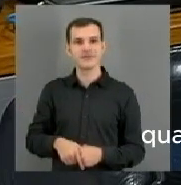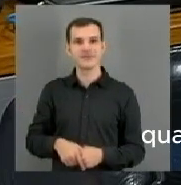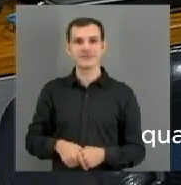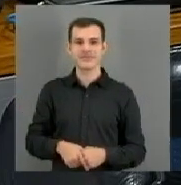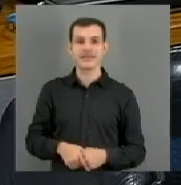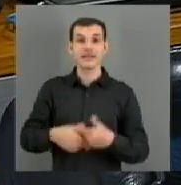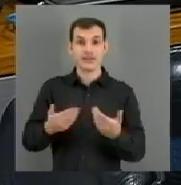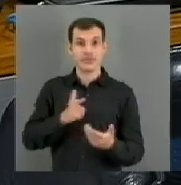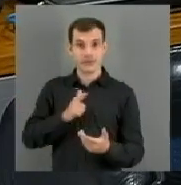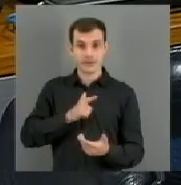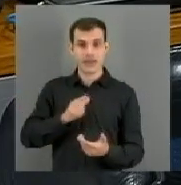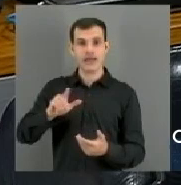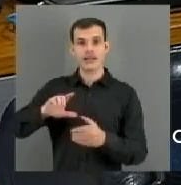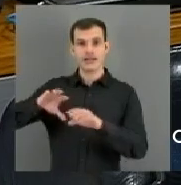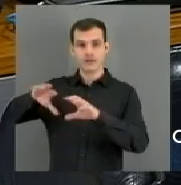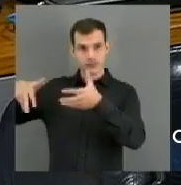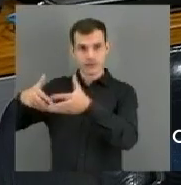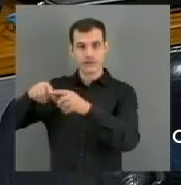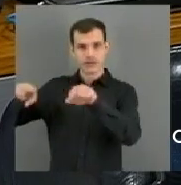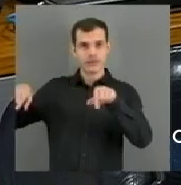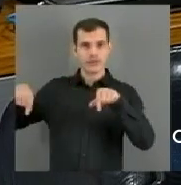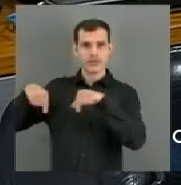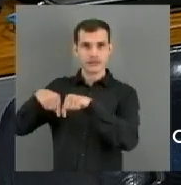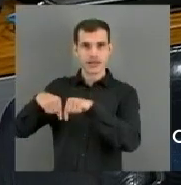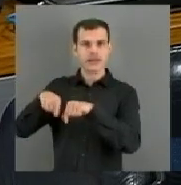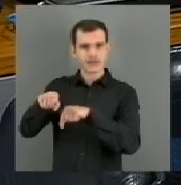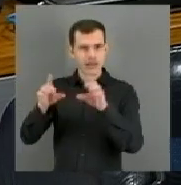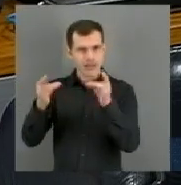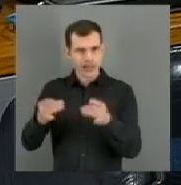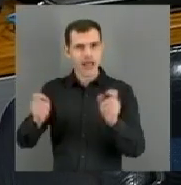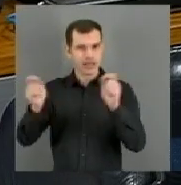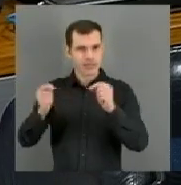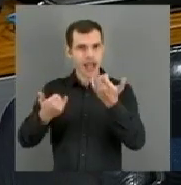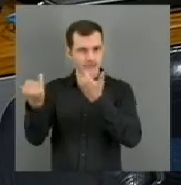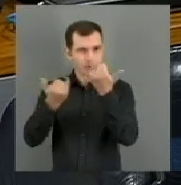Felipe Carreiras. O senhor pode nos passar esses detalhes?